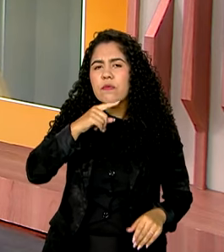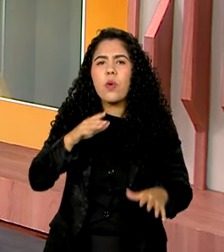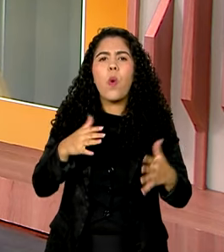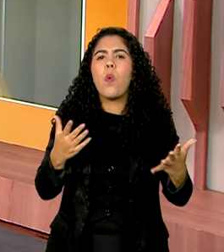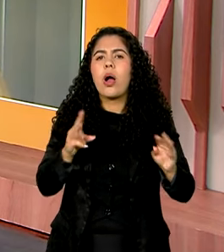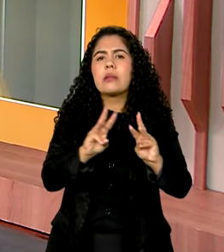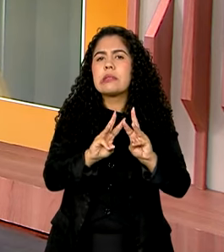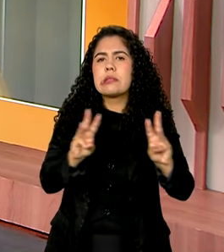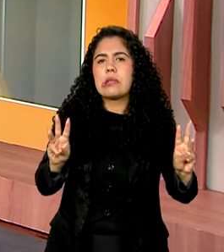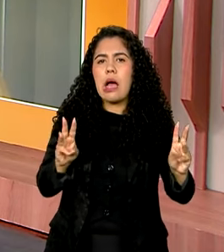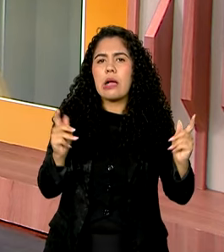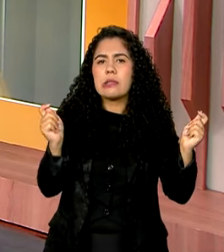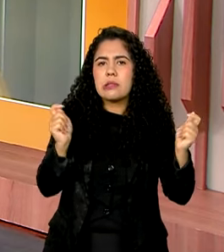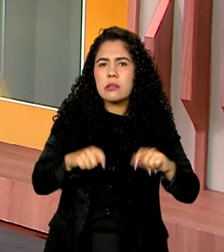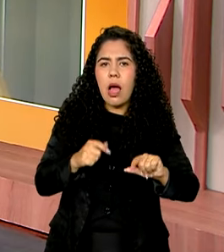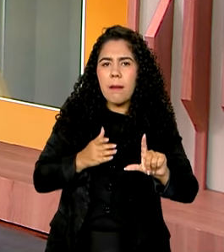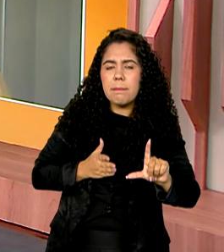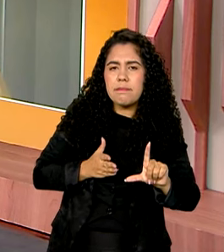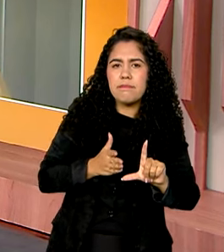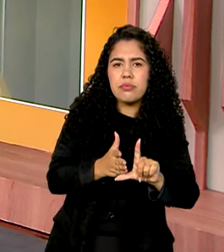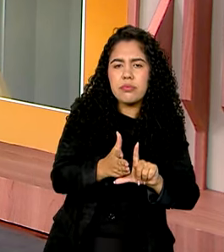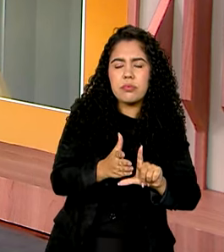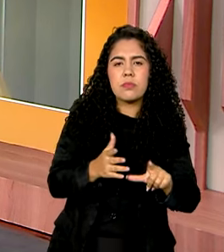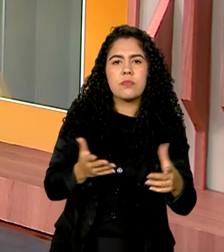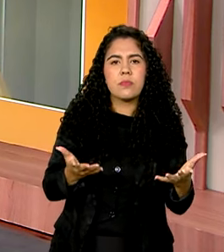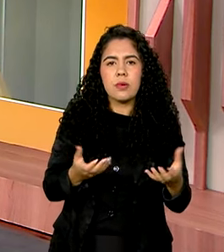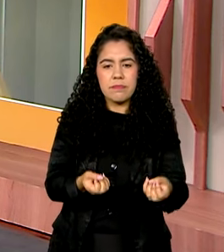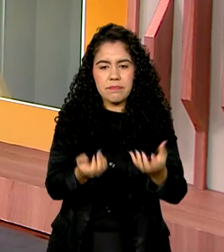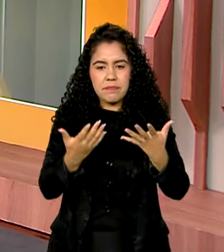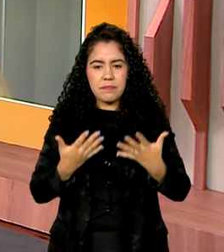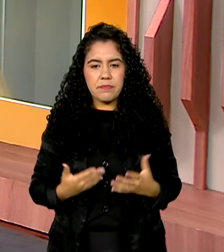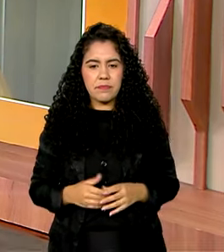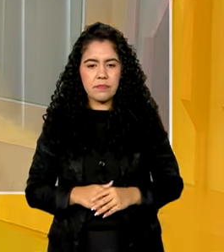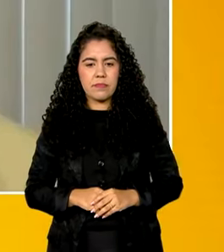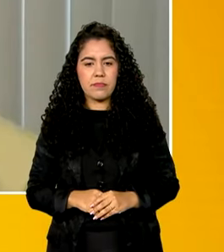site para a gente reforçar aí para os estudantes.